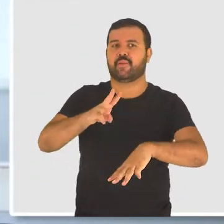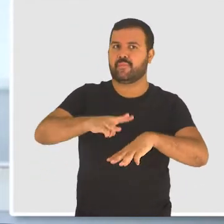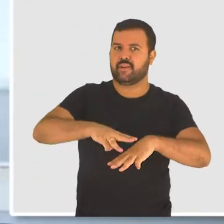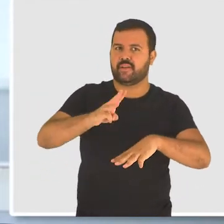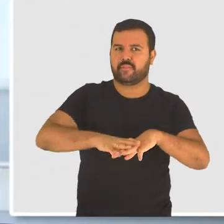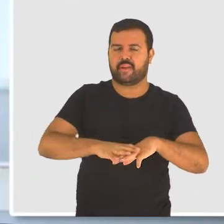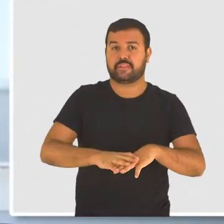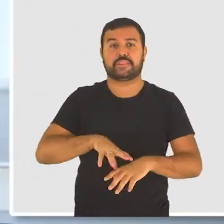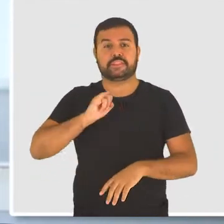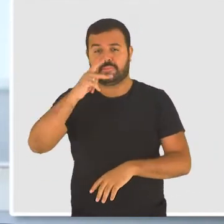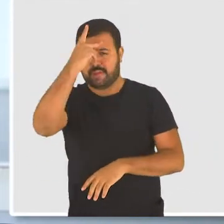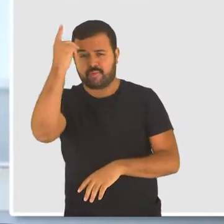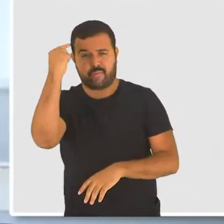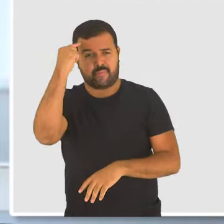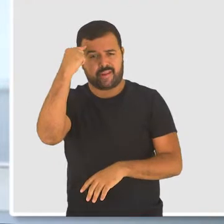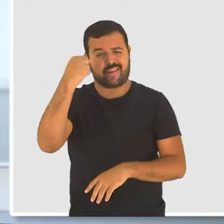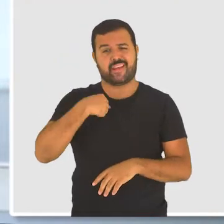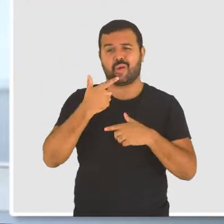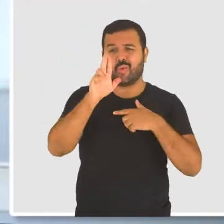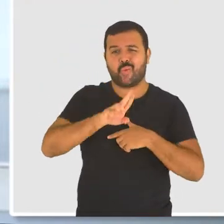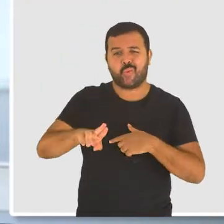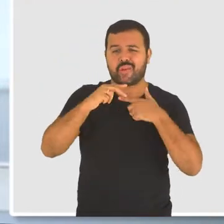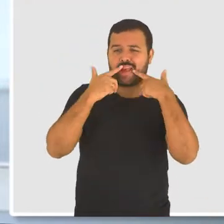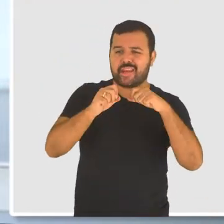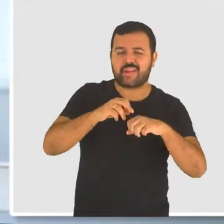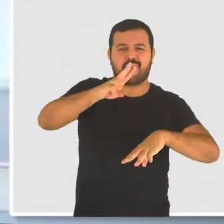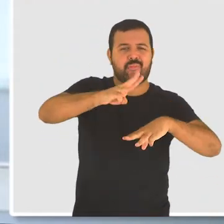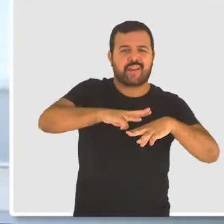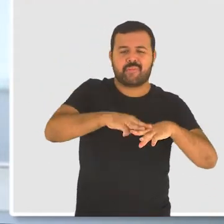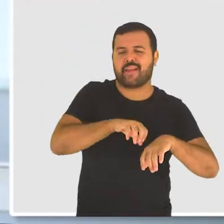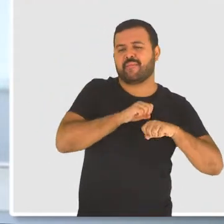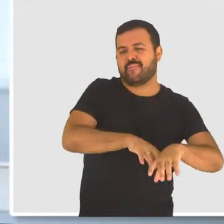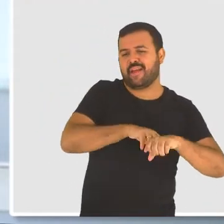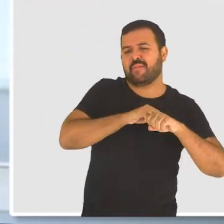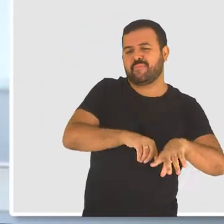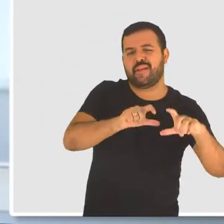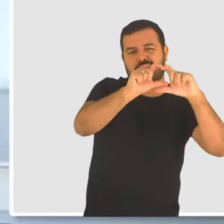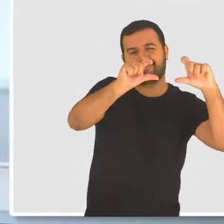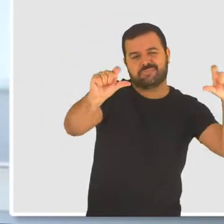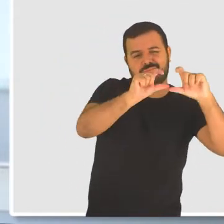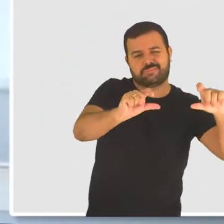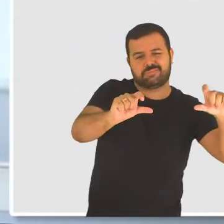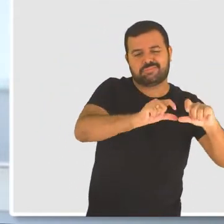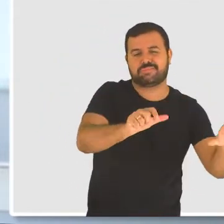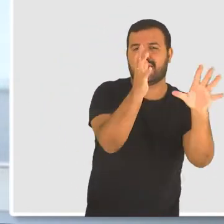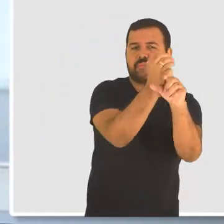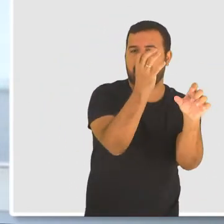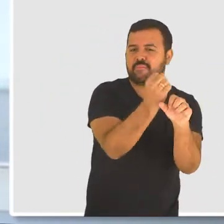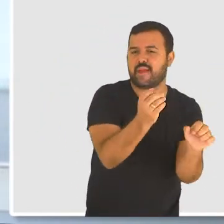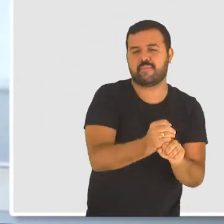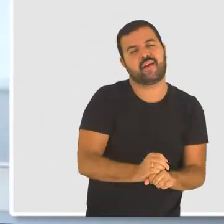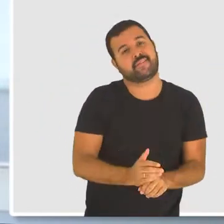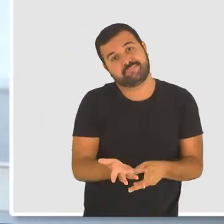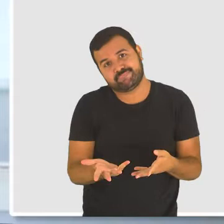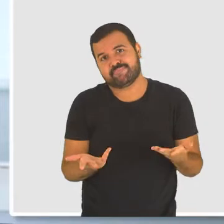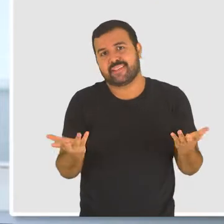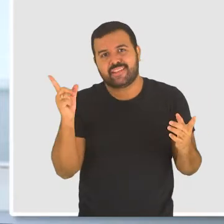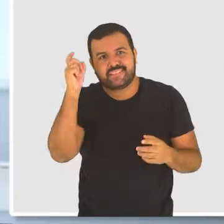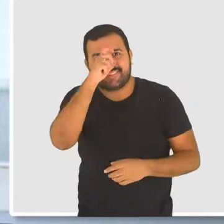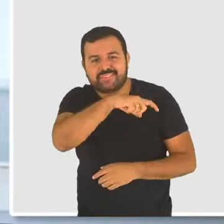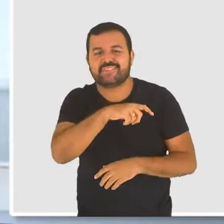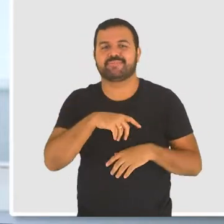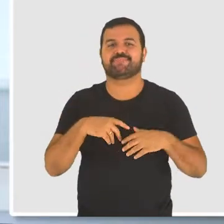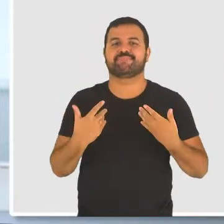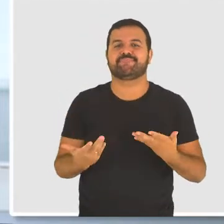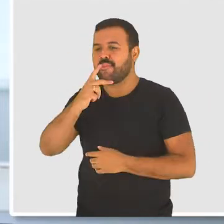da linguagem matemática. Então, o CAIPES provoca, estimula o professor a se